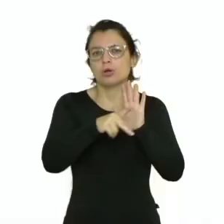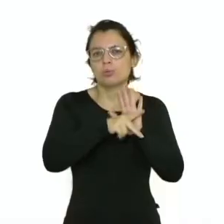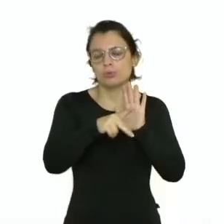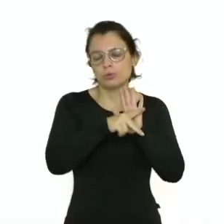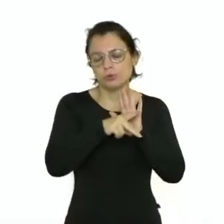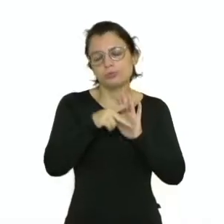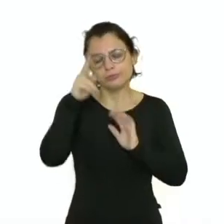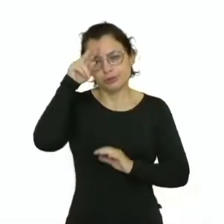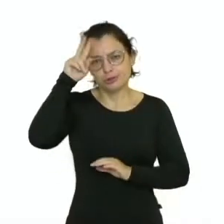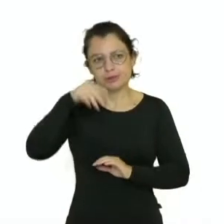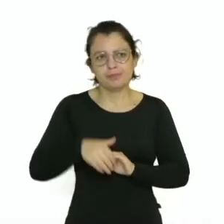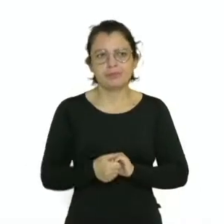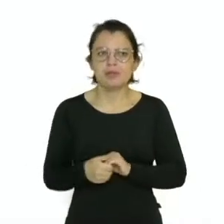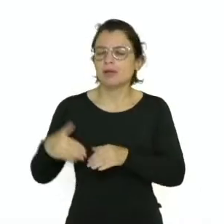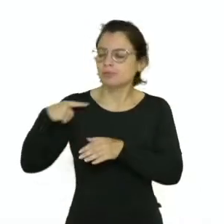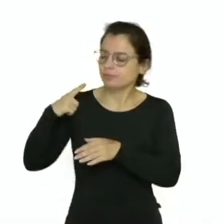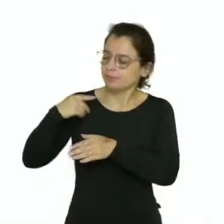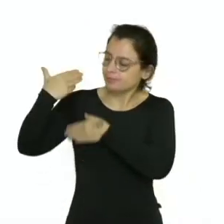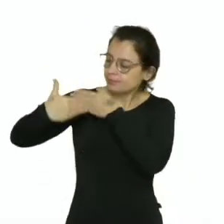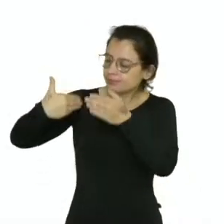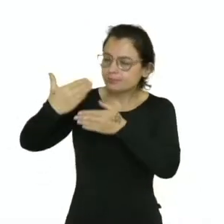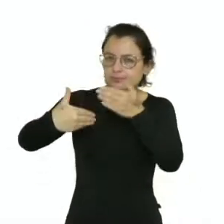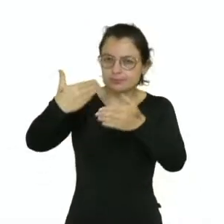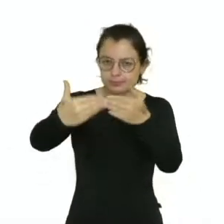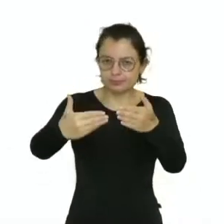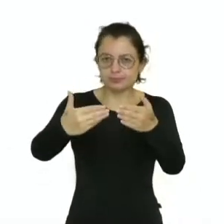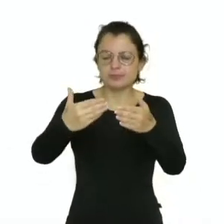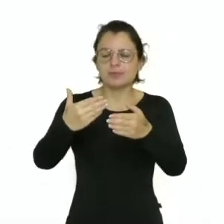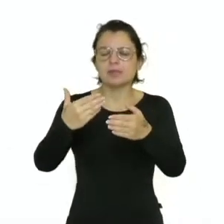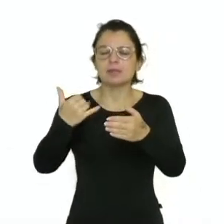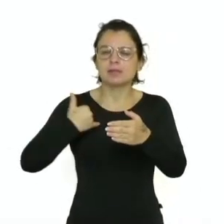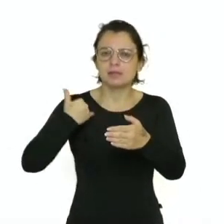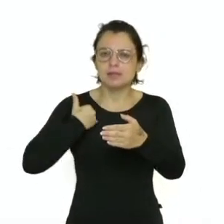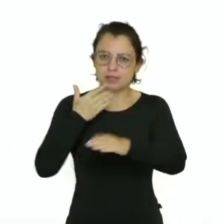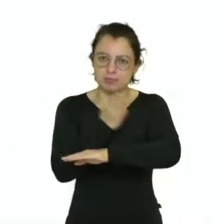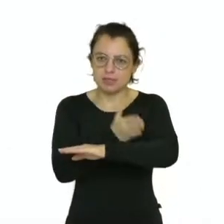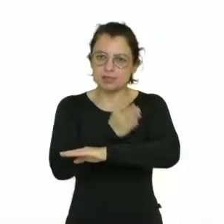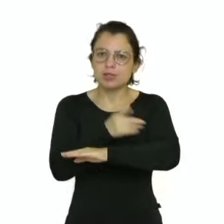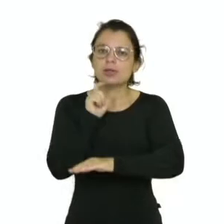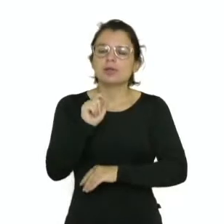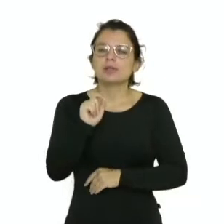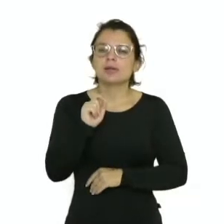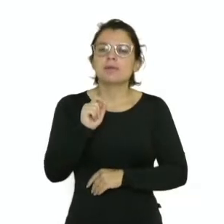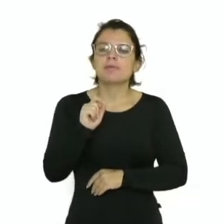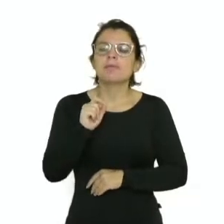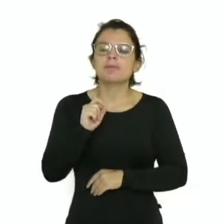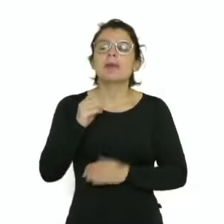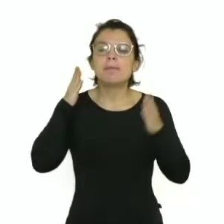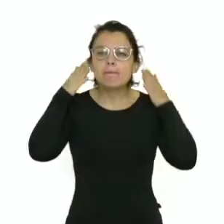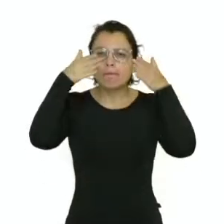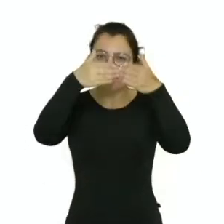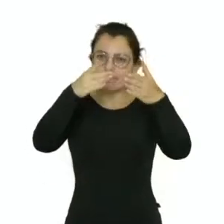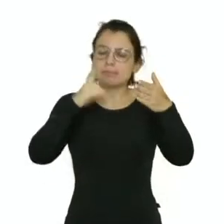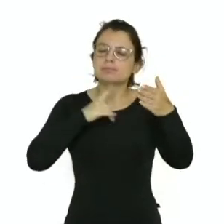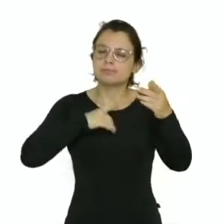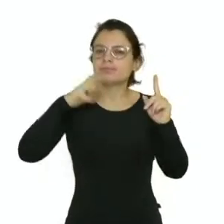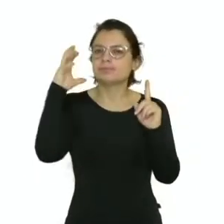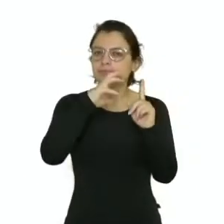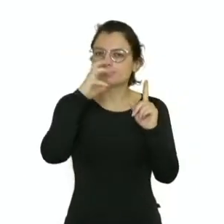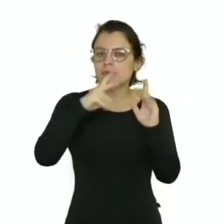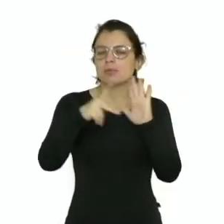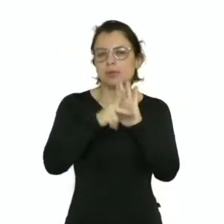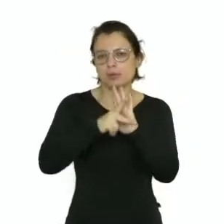Então, ao longo da Idade Média, os papas adquiriram grande poder e interferiam em questões políticas. Entre os cargos da